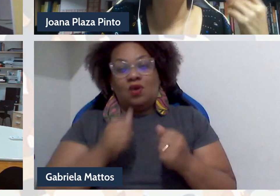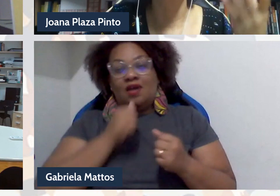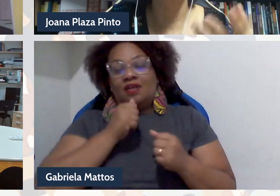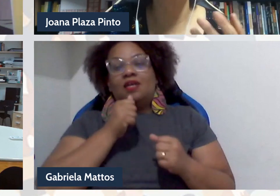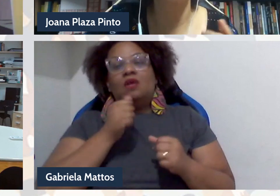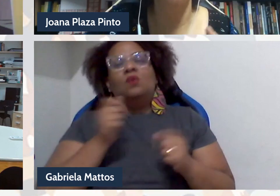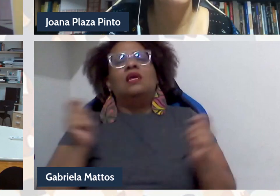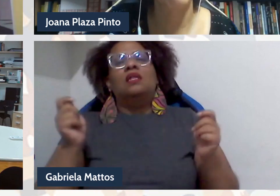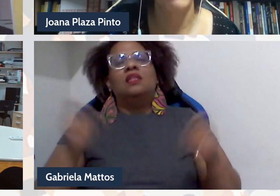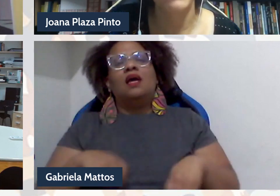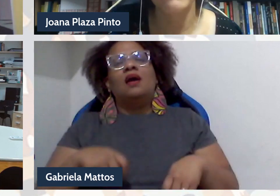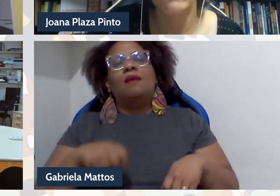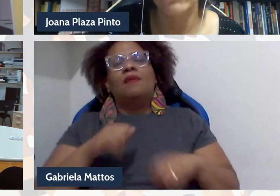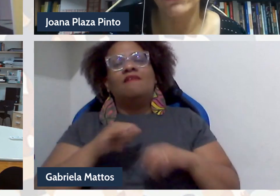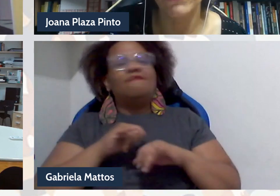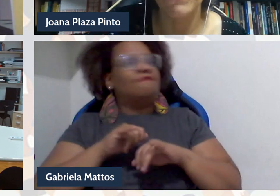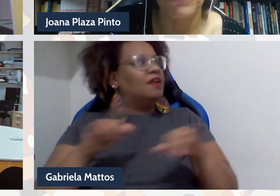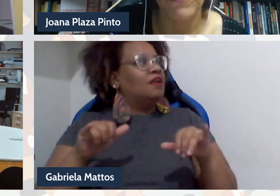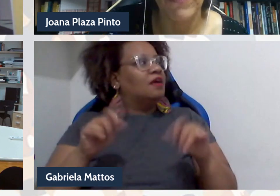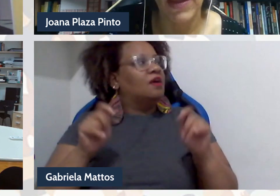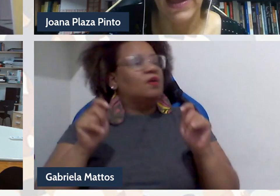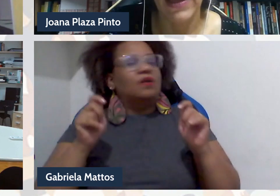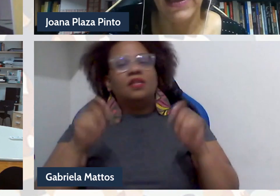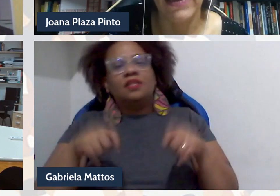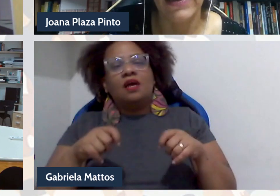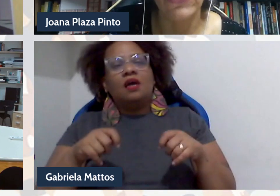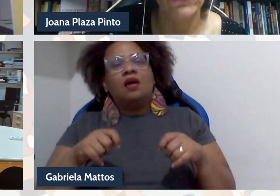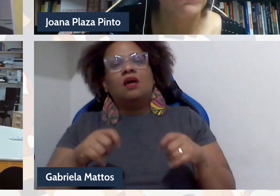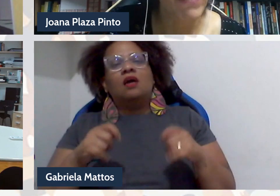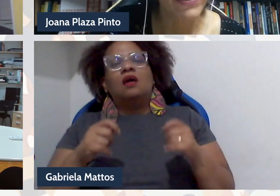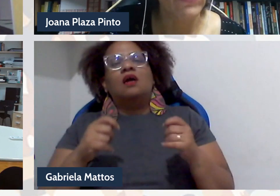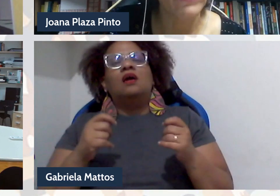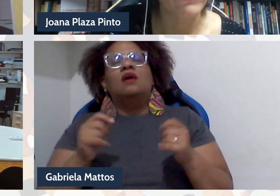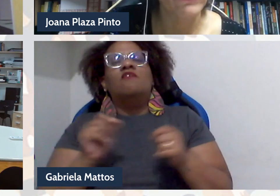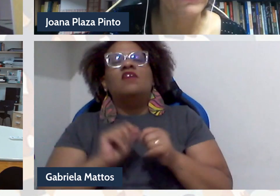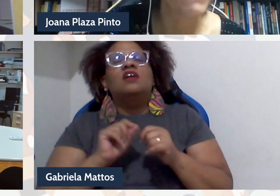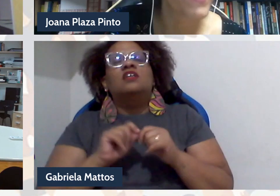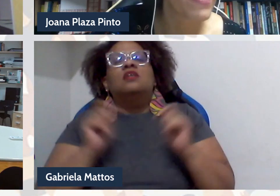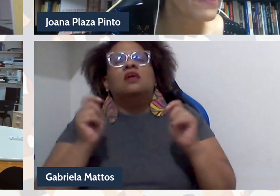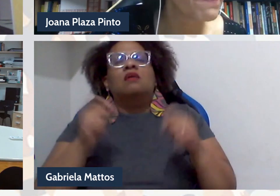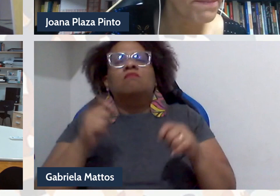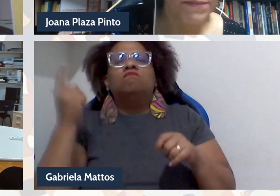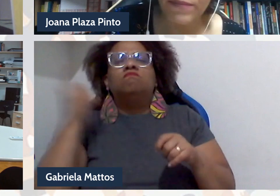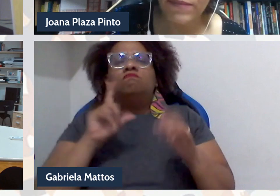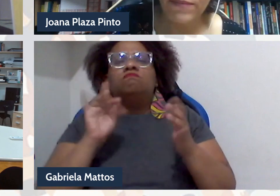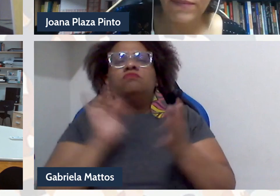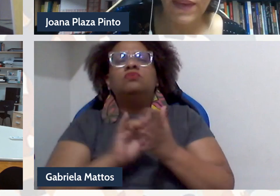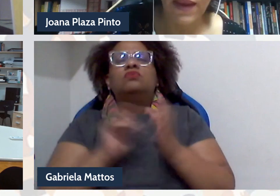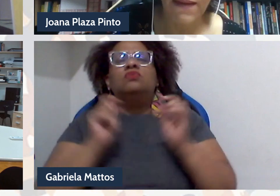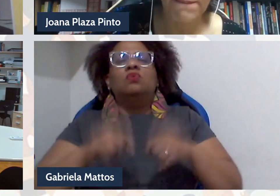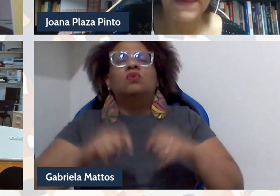falar, o que a gente é capaz de legitimar enquanto a gente fala.